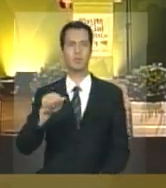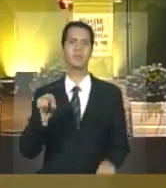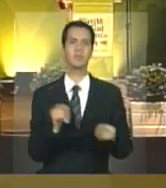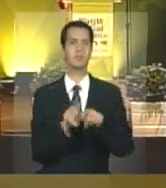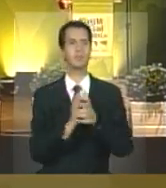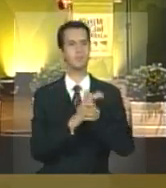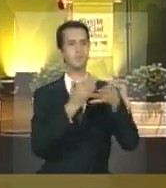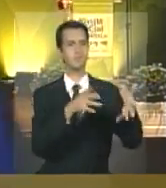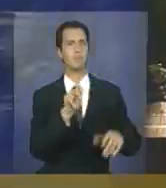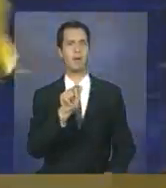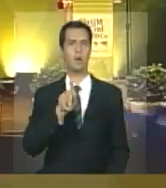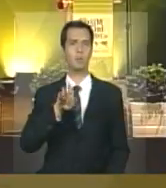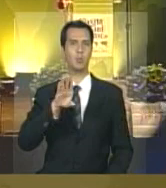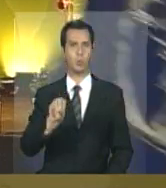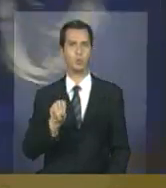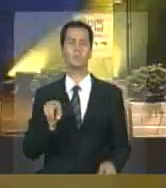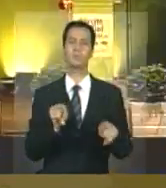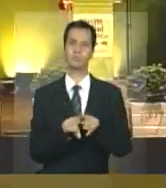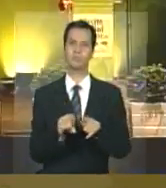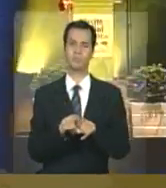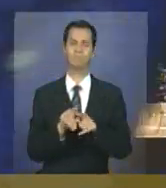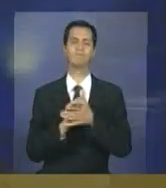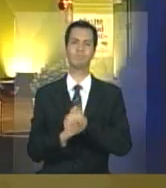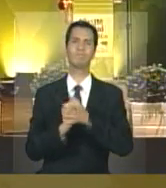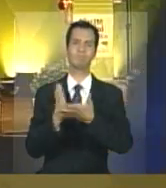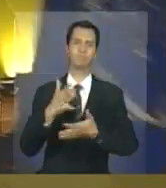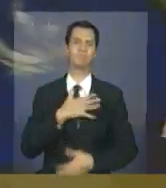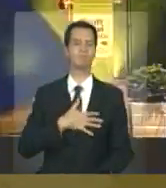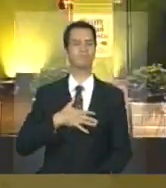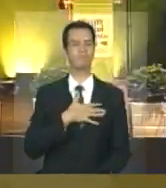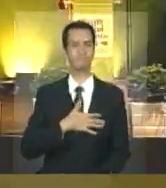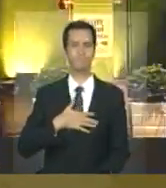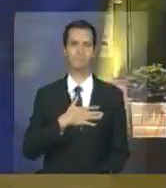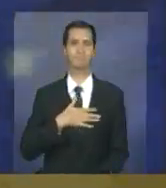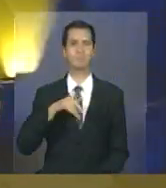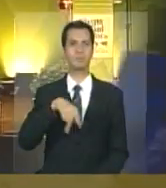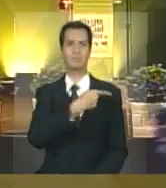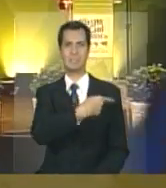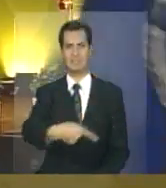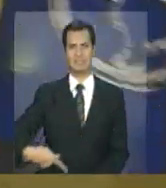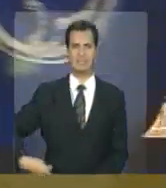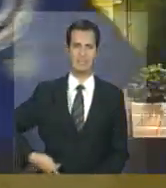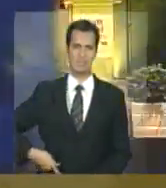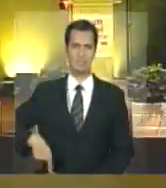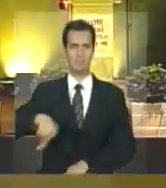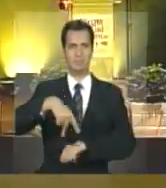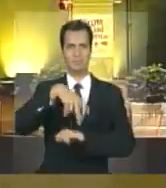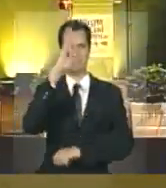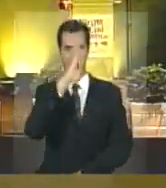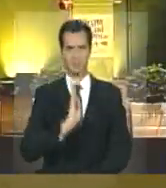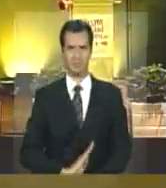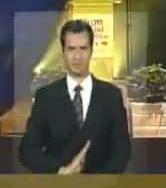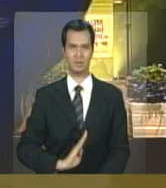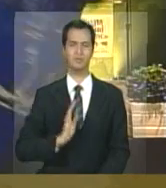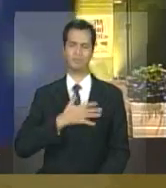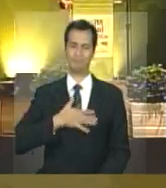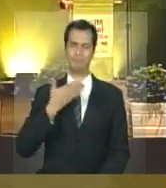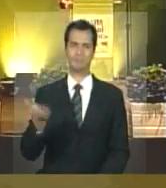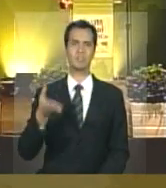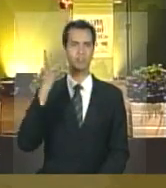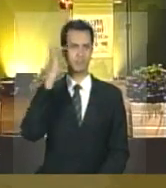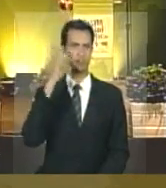Pablo e quero saudar com muito carinho a nossa presidenta da República,